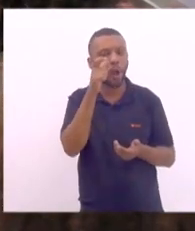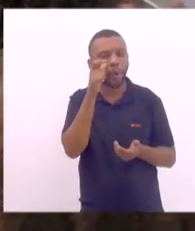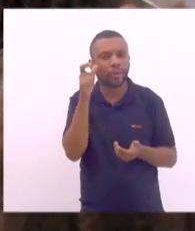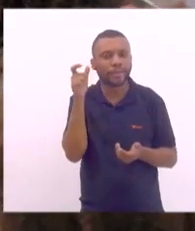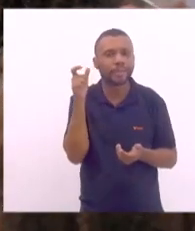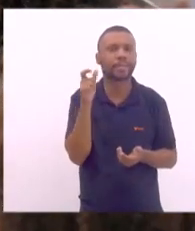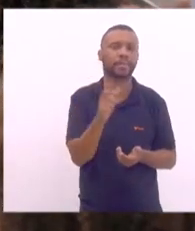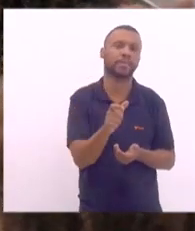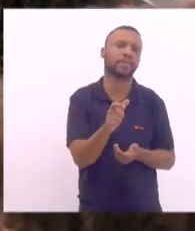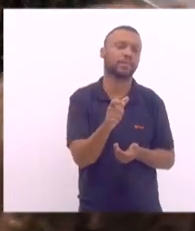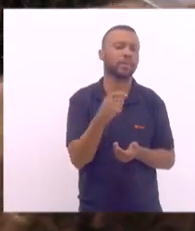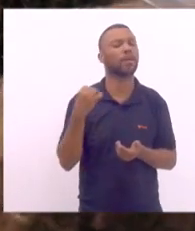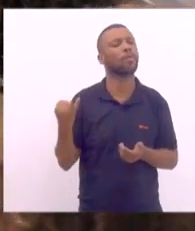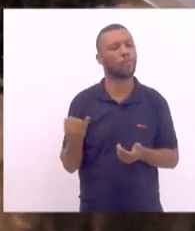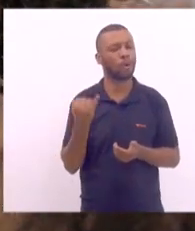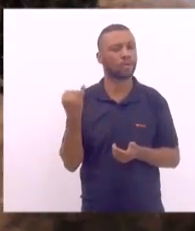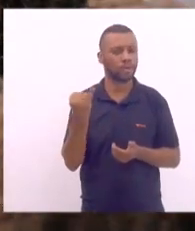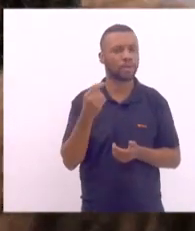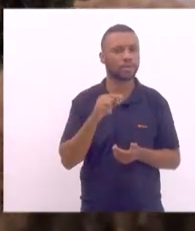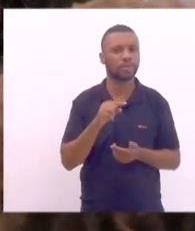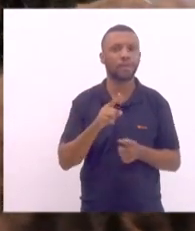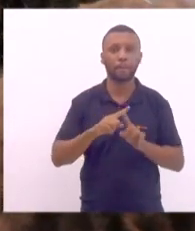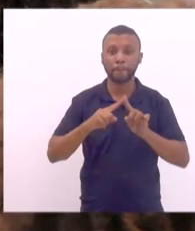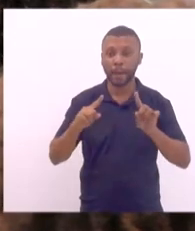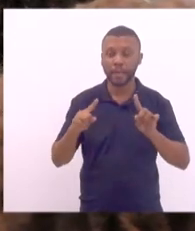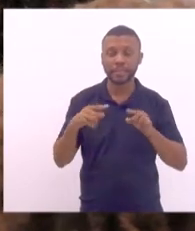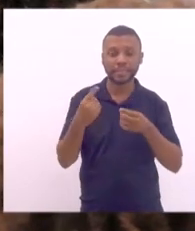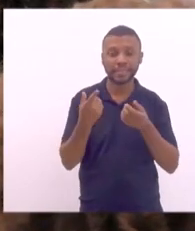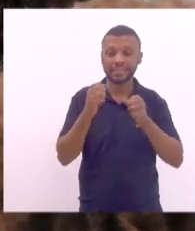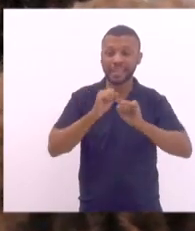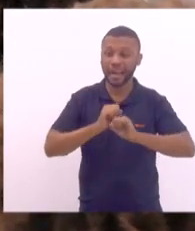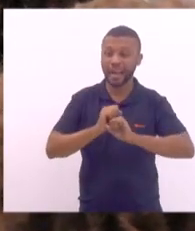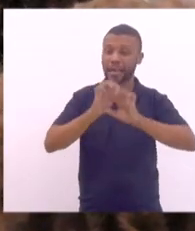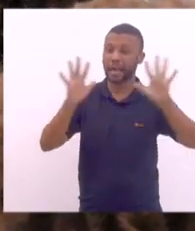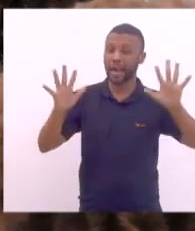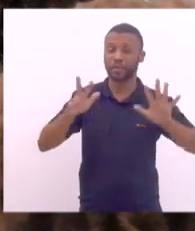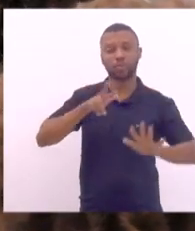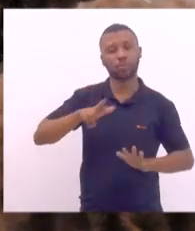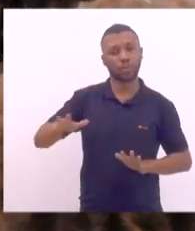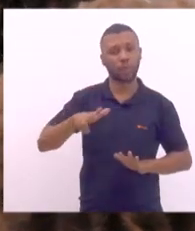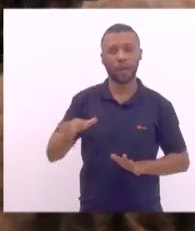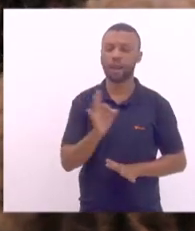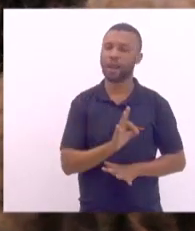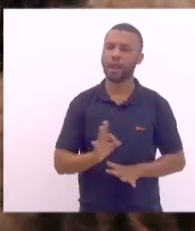né? Importante isso. Não. Mas isso não está claro, deputada.